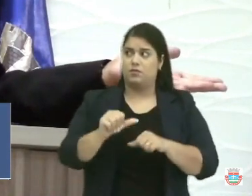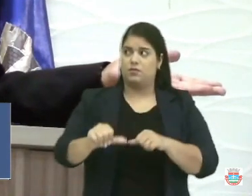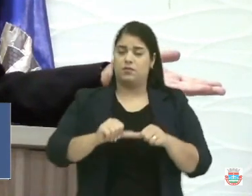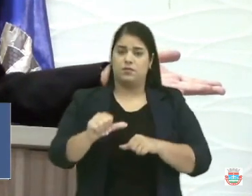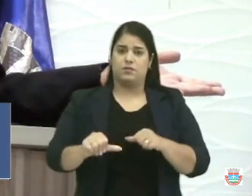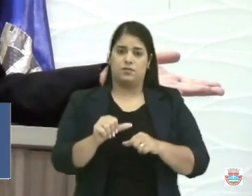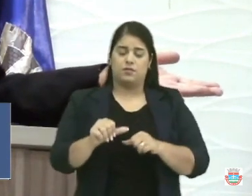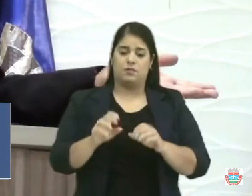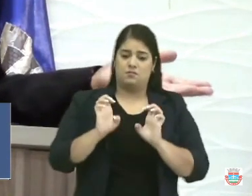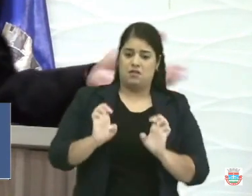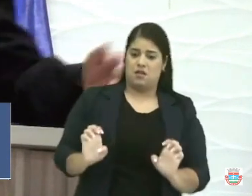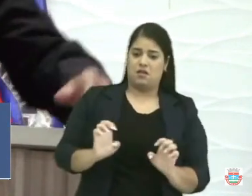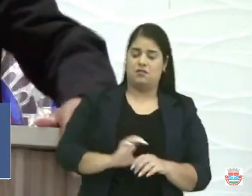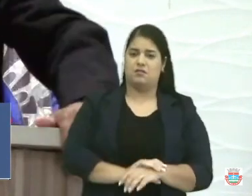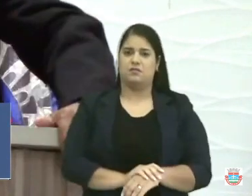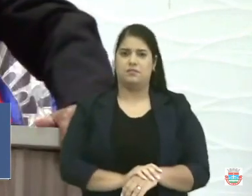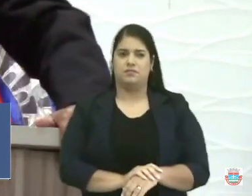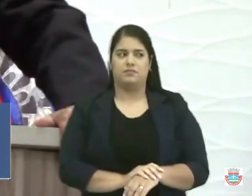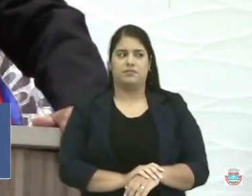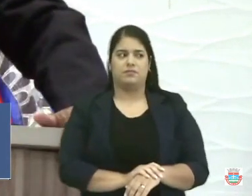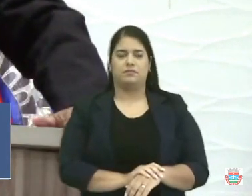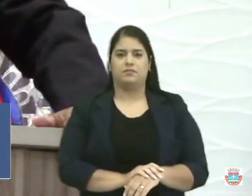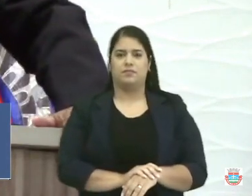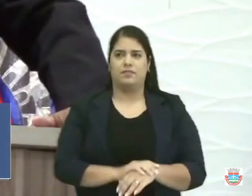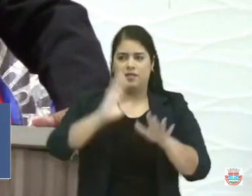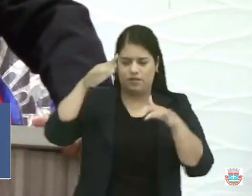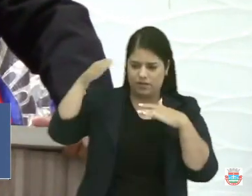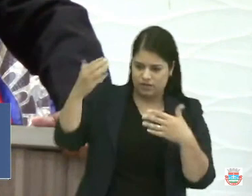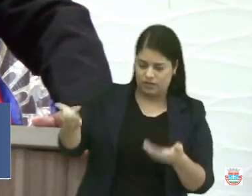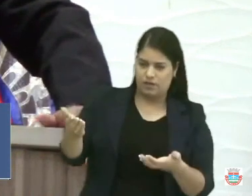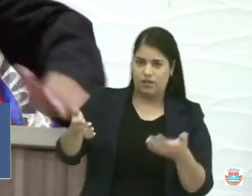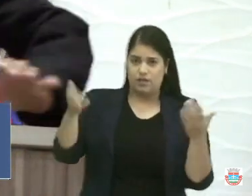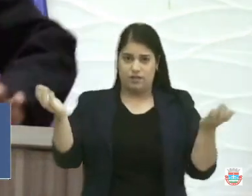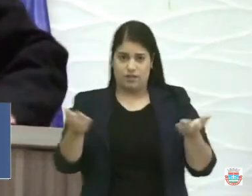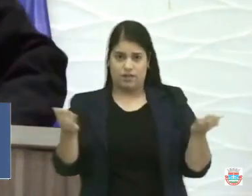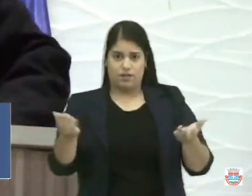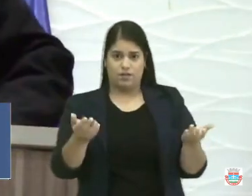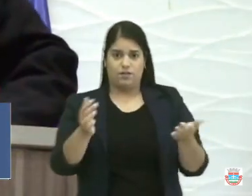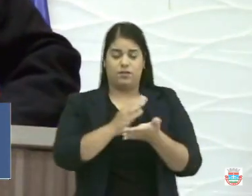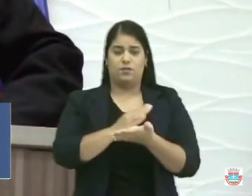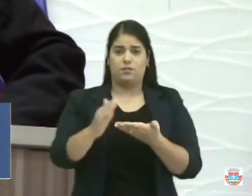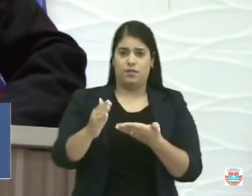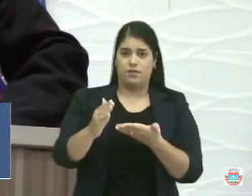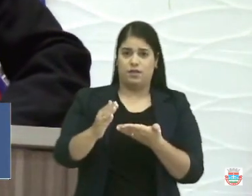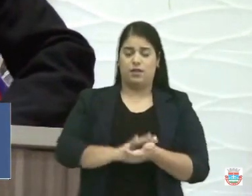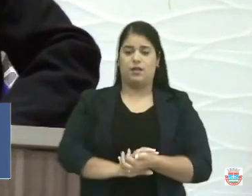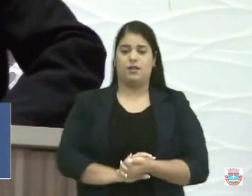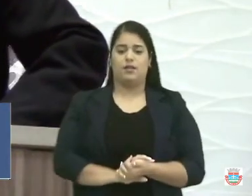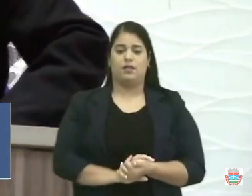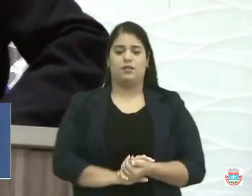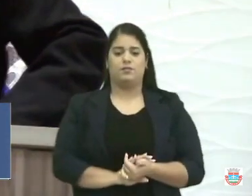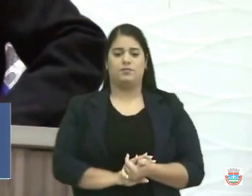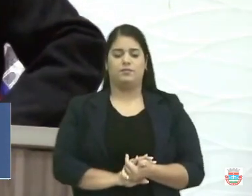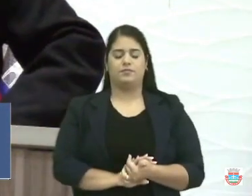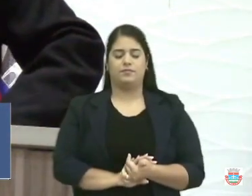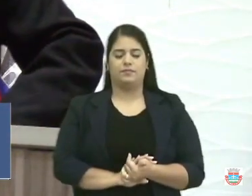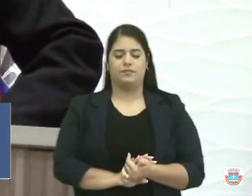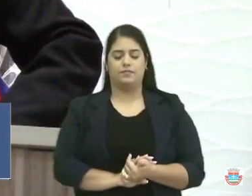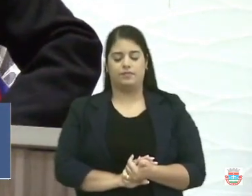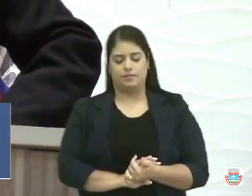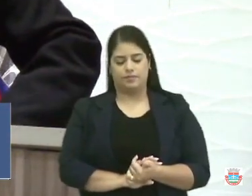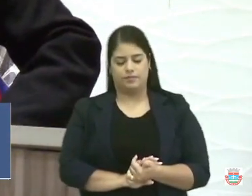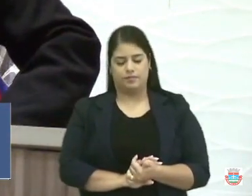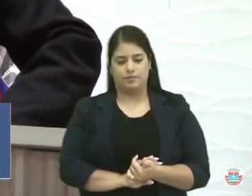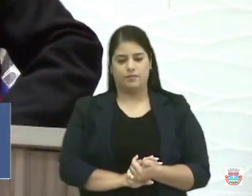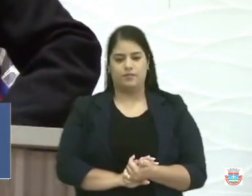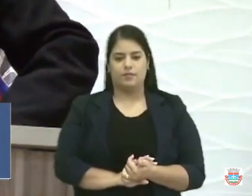Sem exceção, sem falar. Vossa Excelência, que agora eu vou começar a botar furando, né? Com os carros da Câmara, que